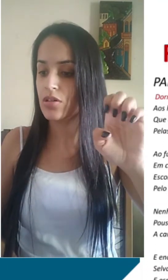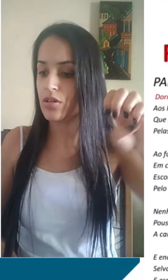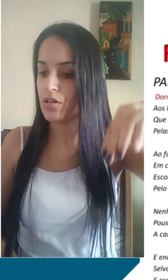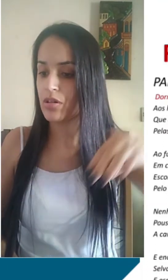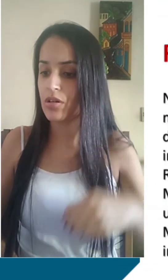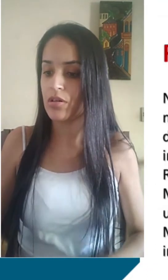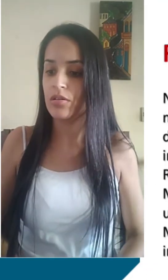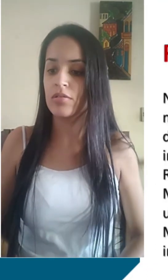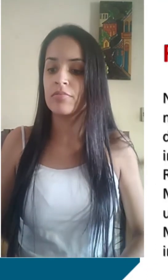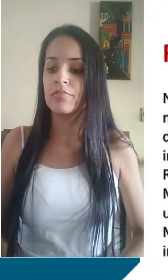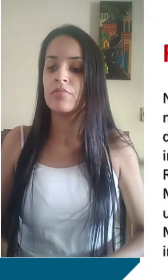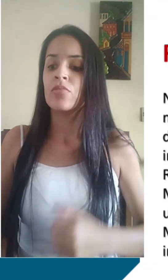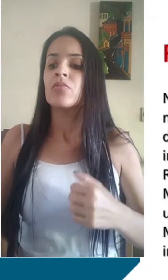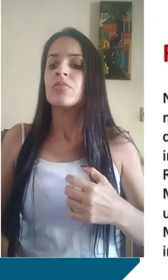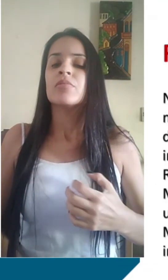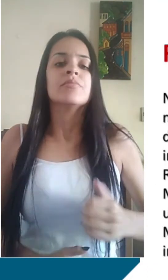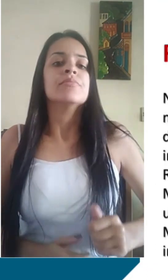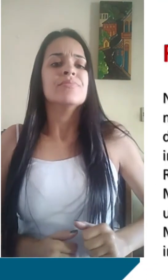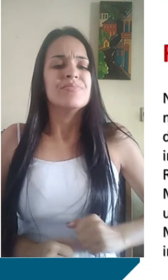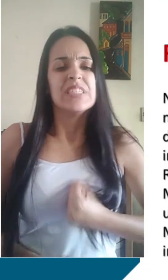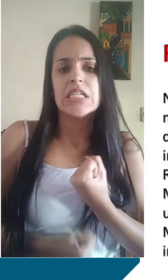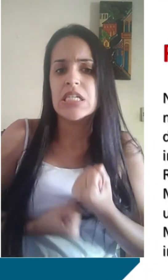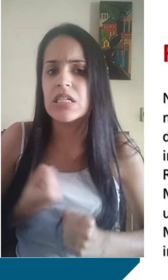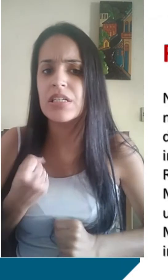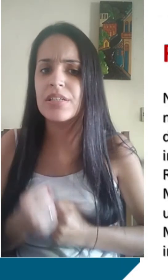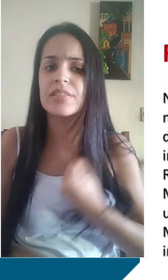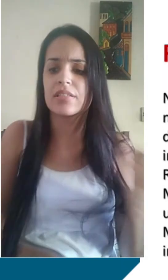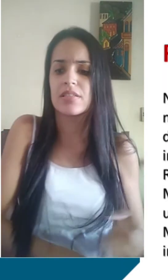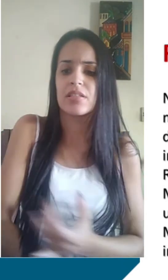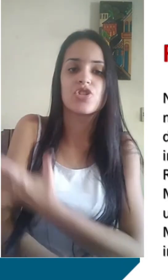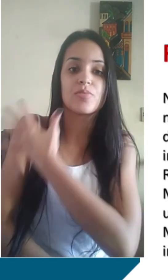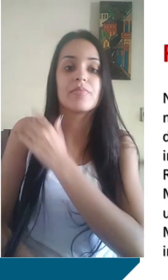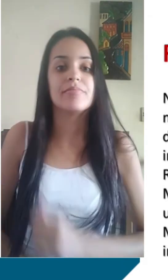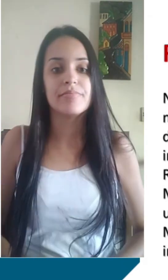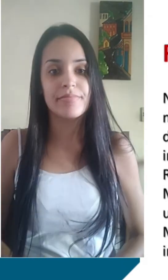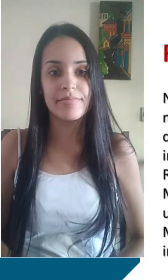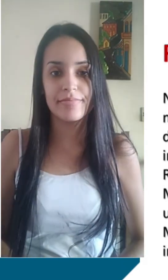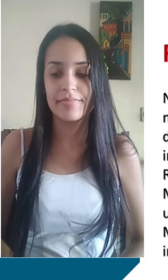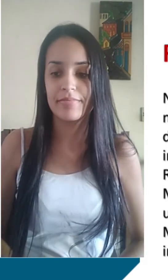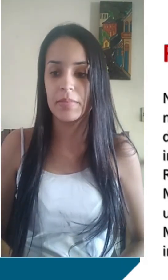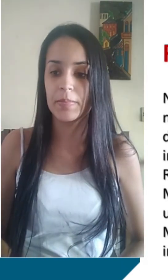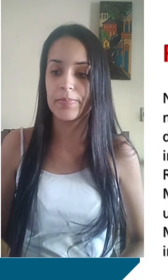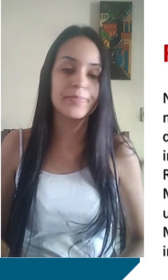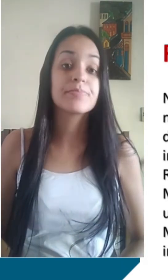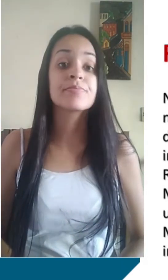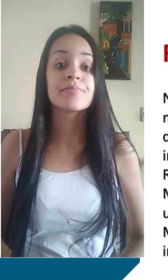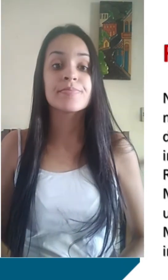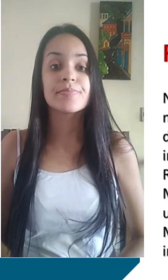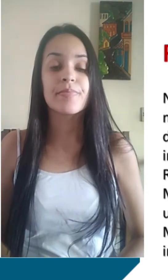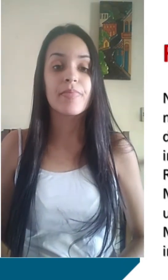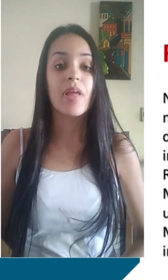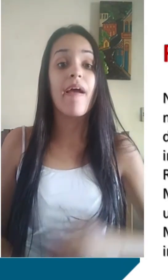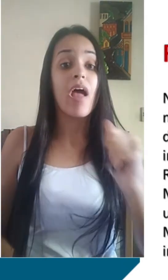formais. Raimundo Correia nasceu a bordo de um navio na Barra da Mangunça, no município de